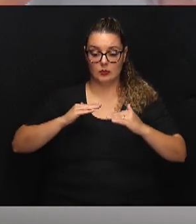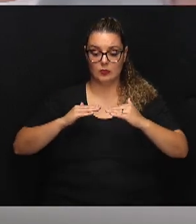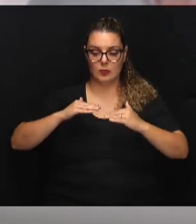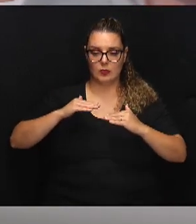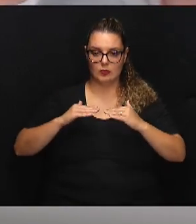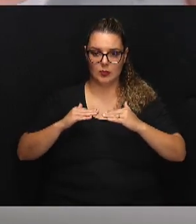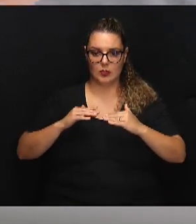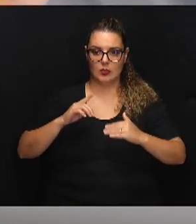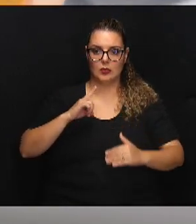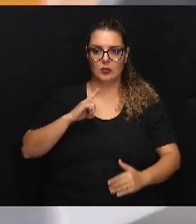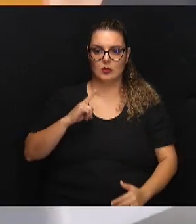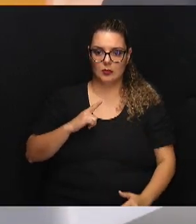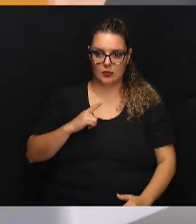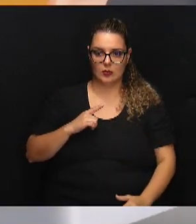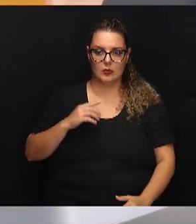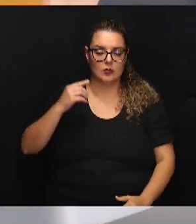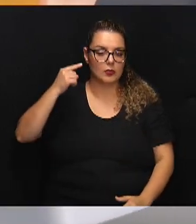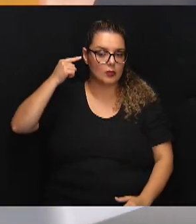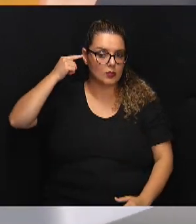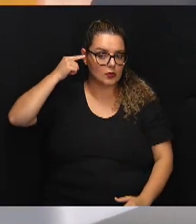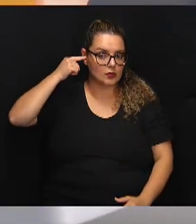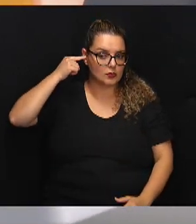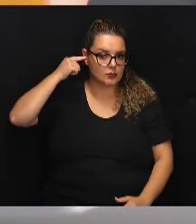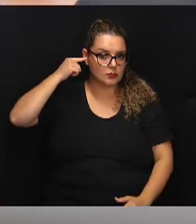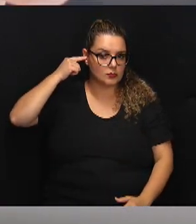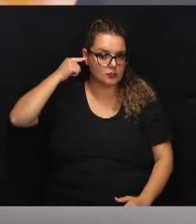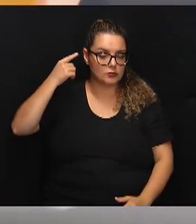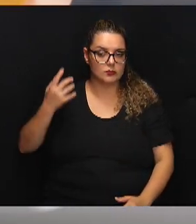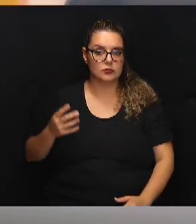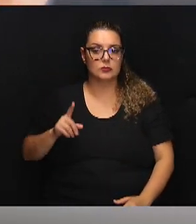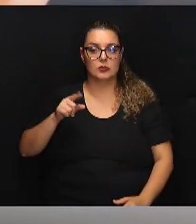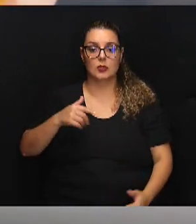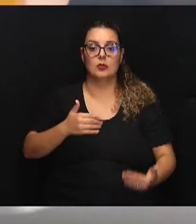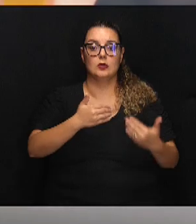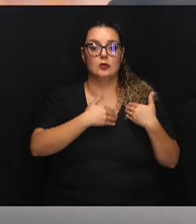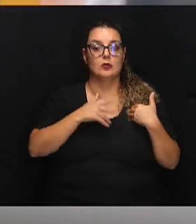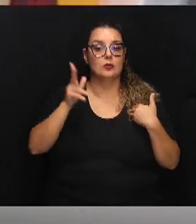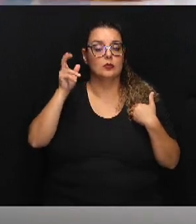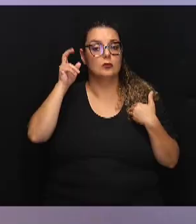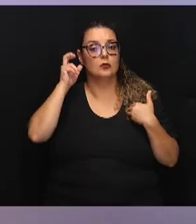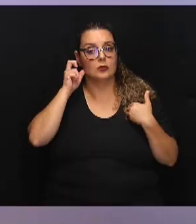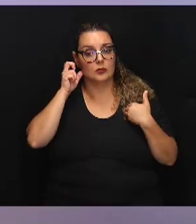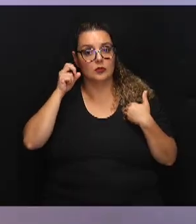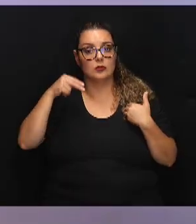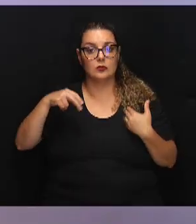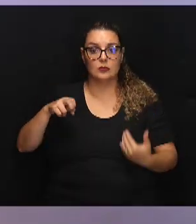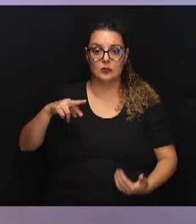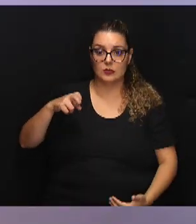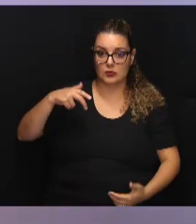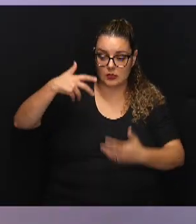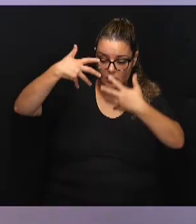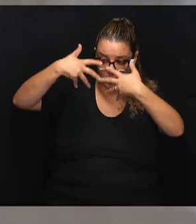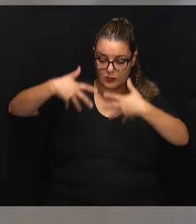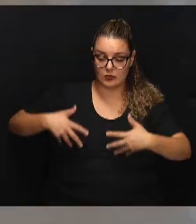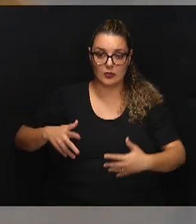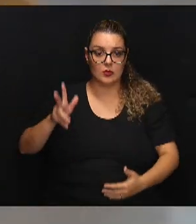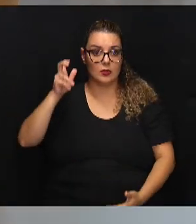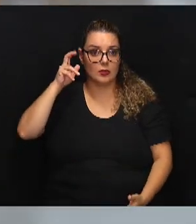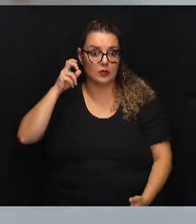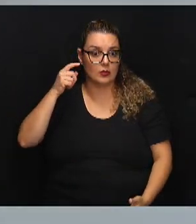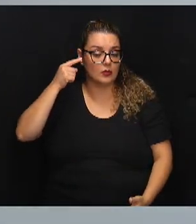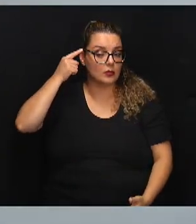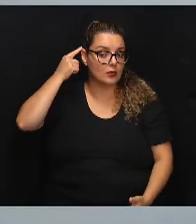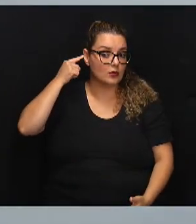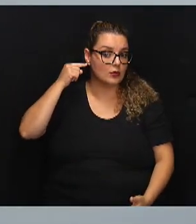gente tem estruturas dentro do ouvido que são responsáveis pela nossa audição, nervo auditivo, a parte de orelha interna,